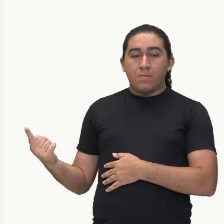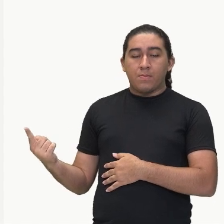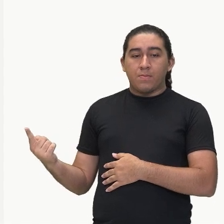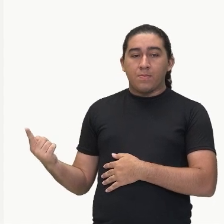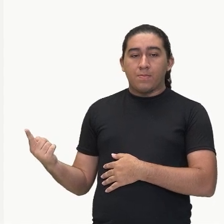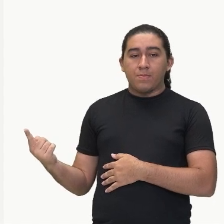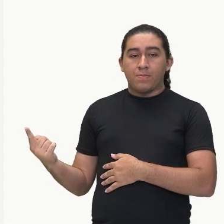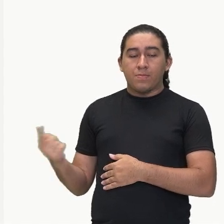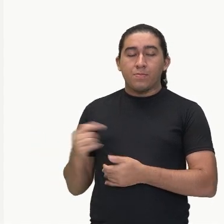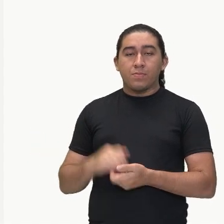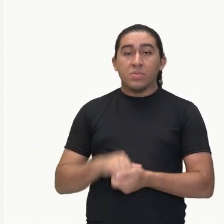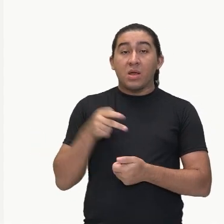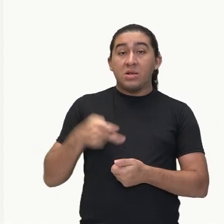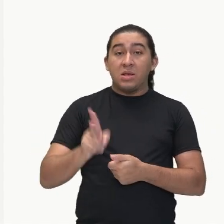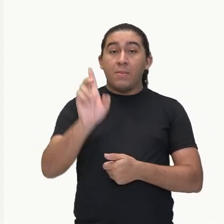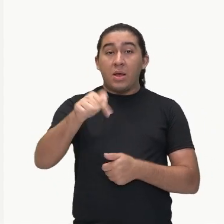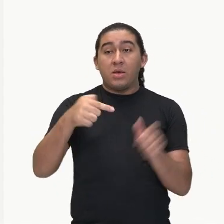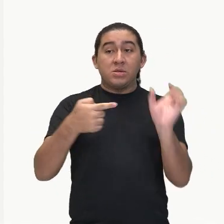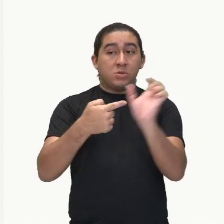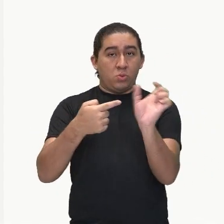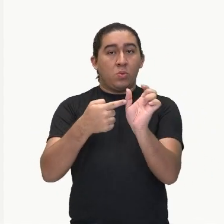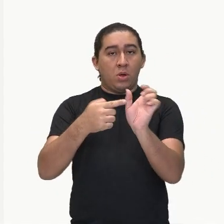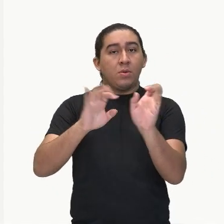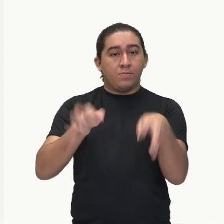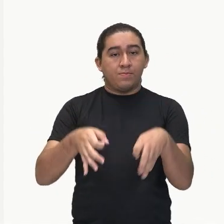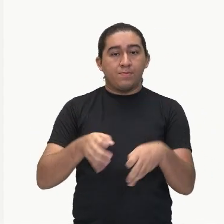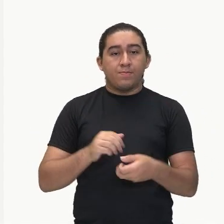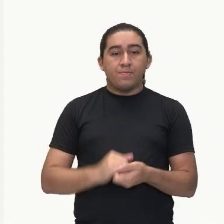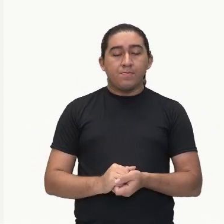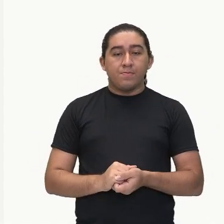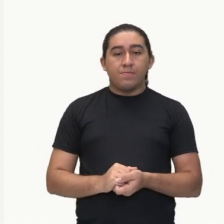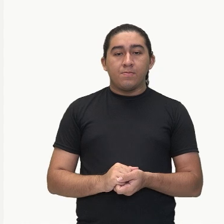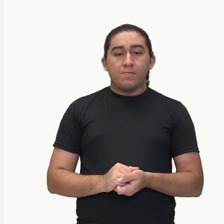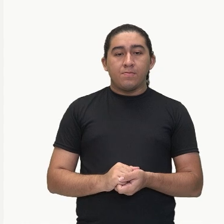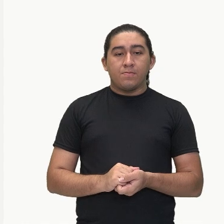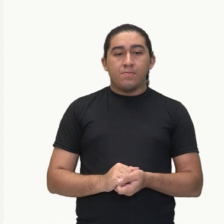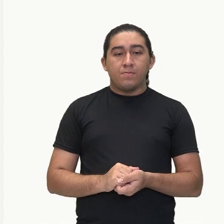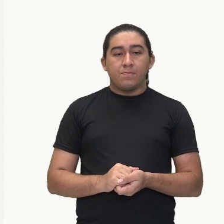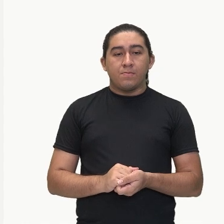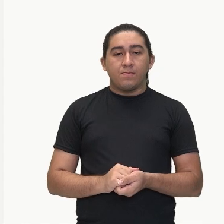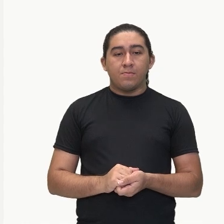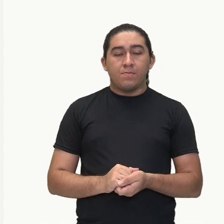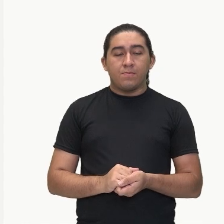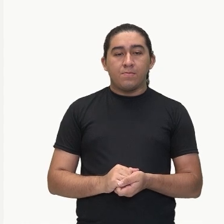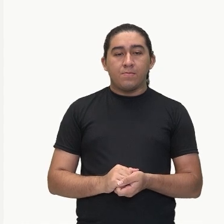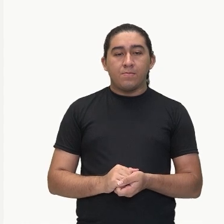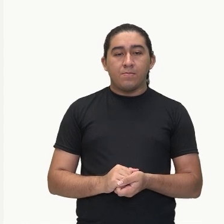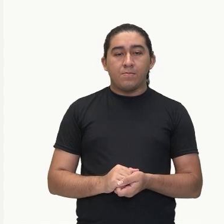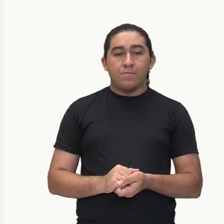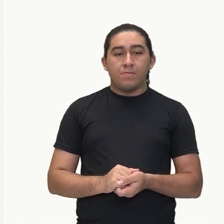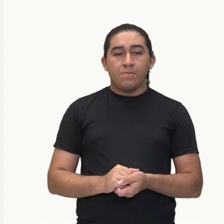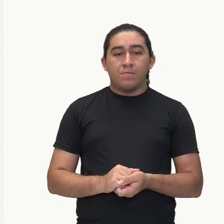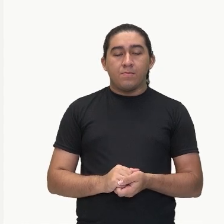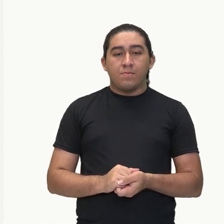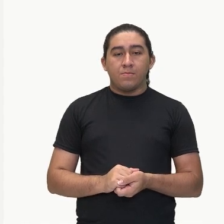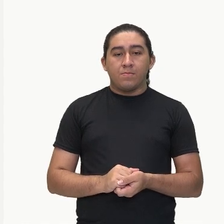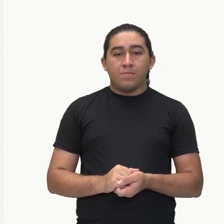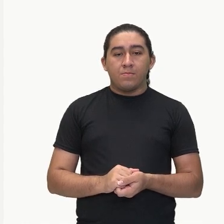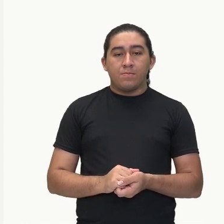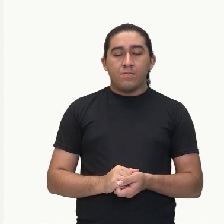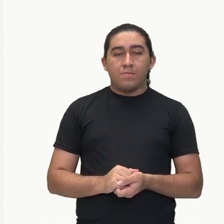estar no singular. Então, havia muitos copos, mas estou vendo que está no singular, porque é um